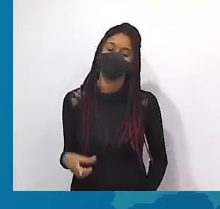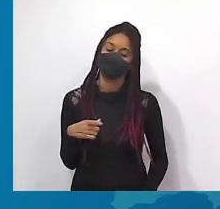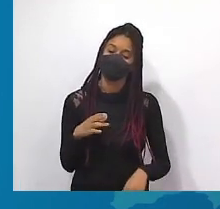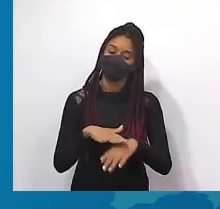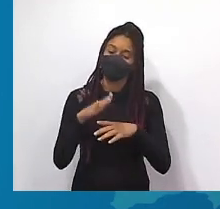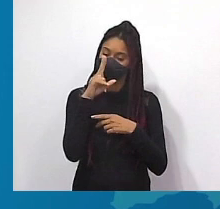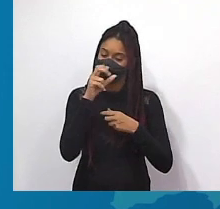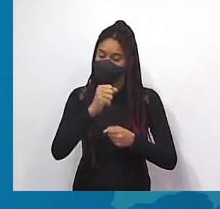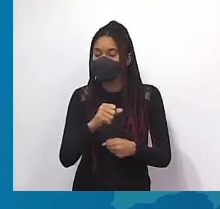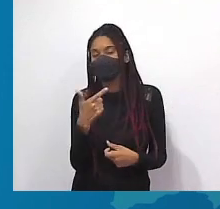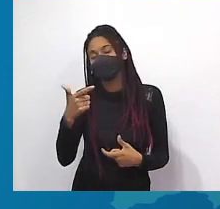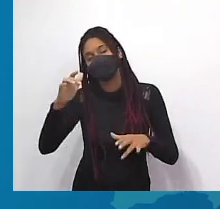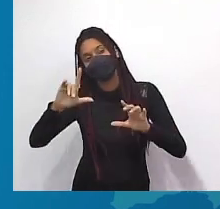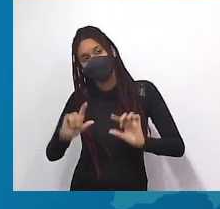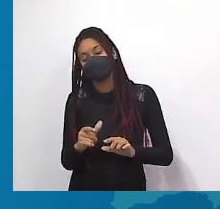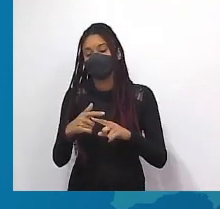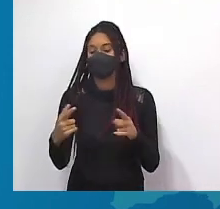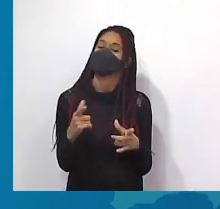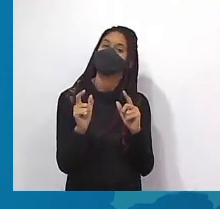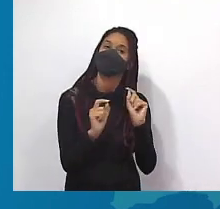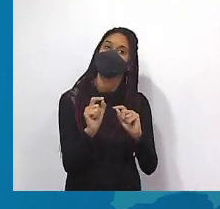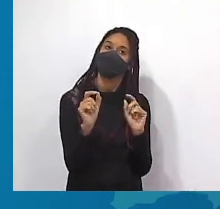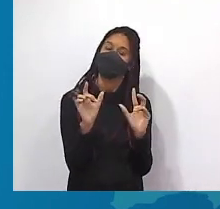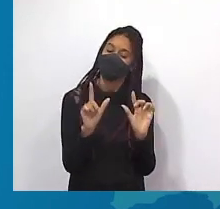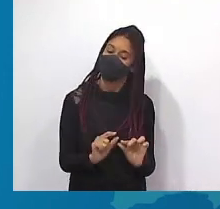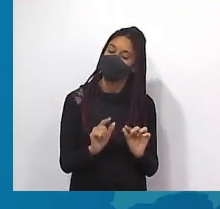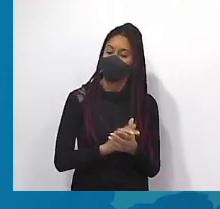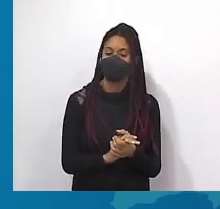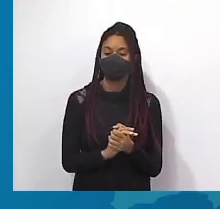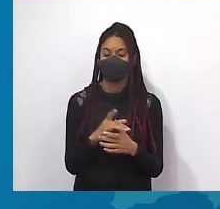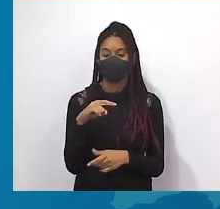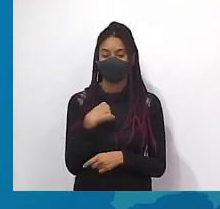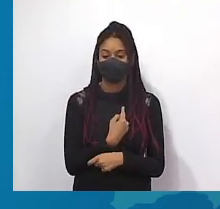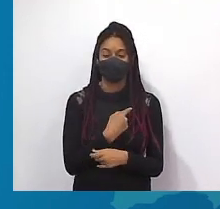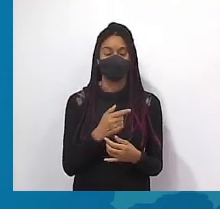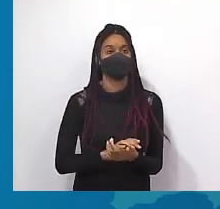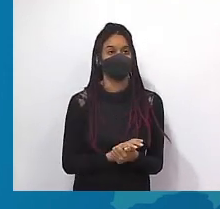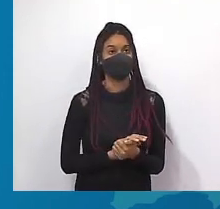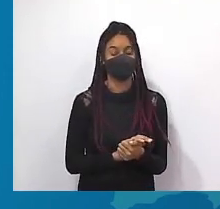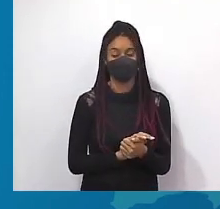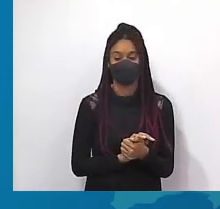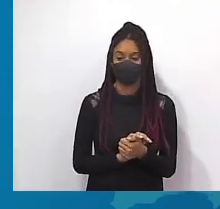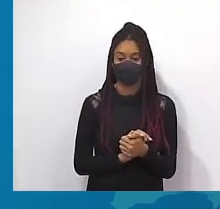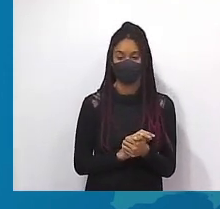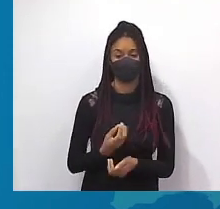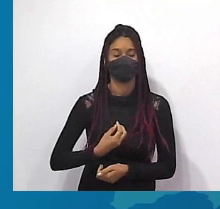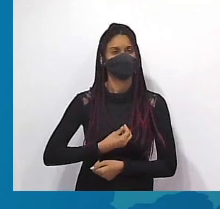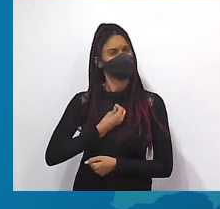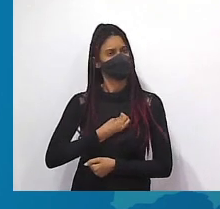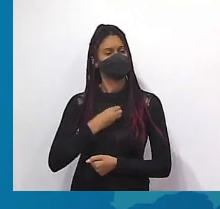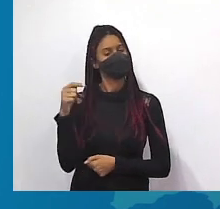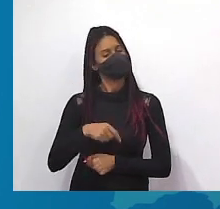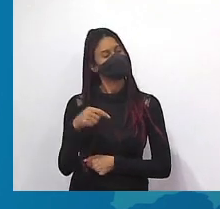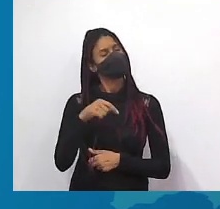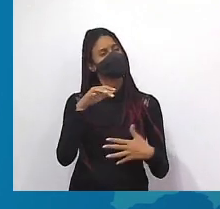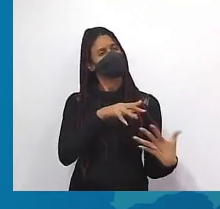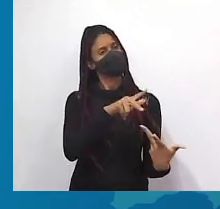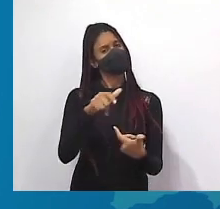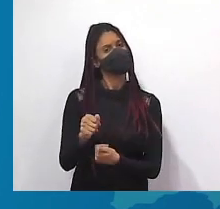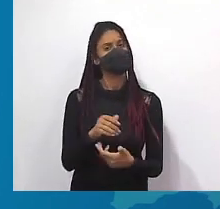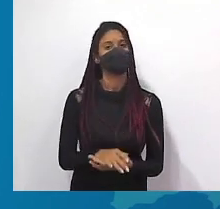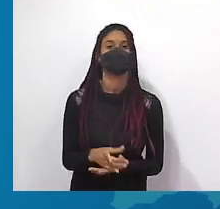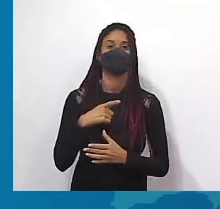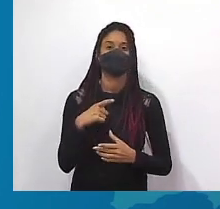outras menos. Mas no final, a nossa condição de vivência neste planeta